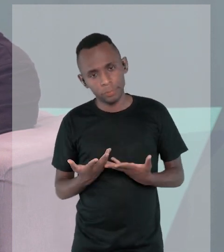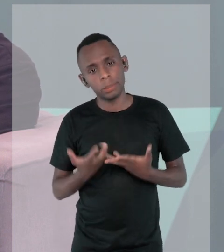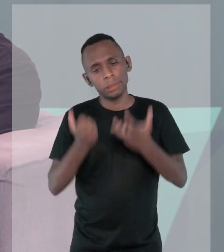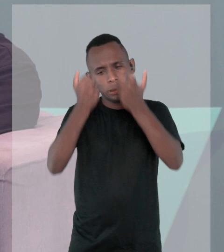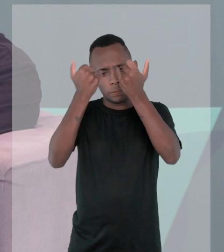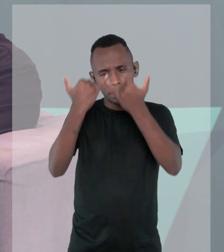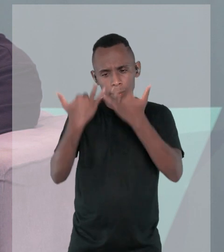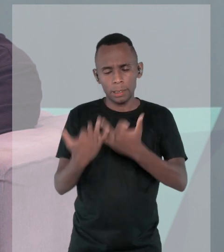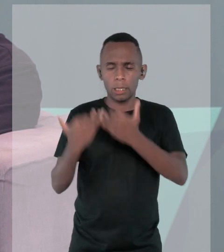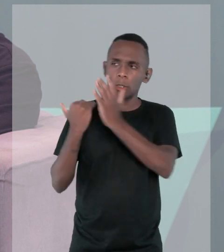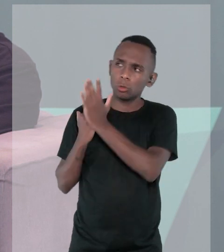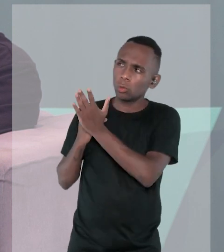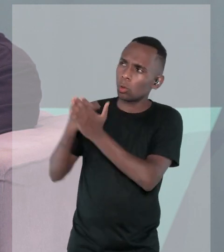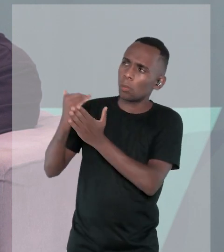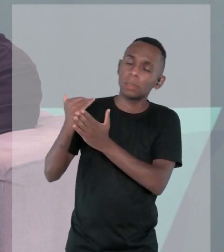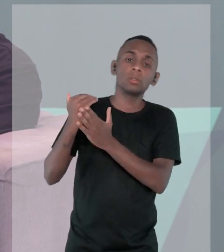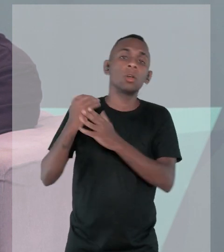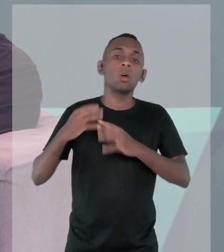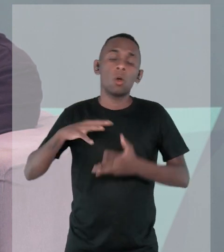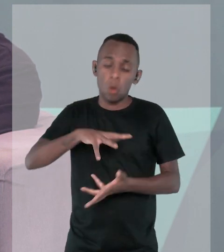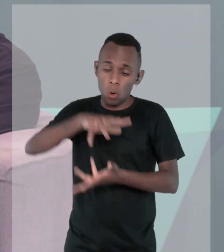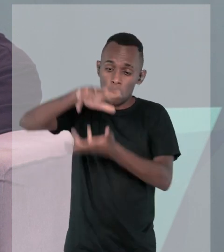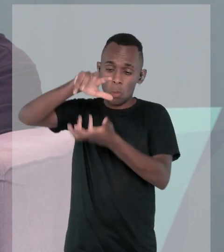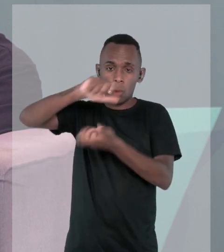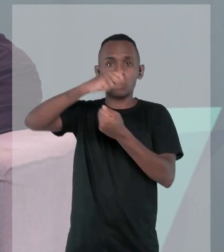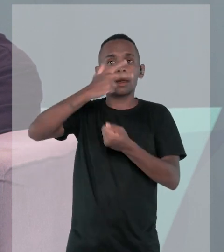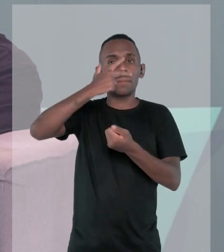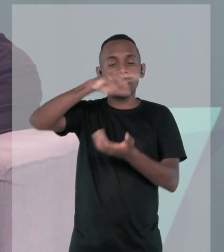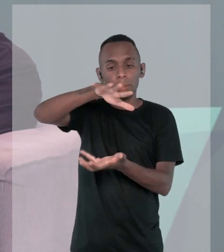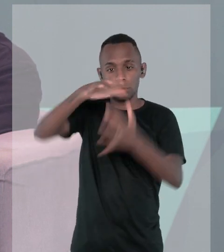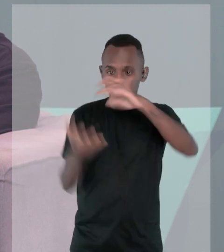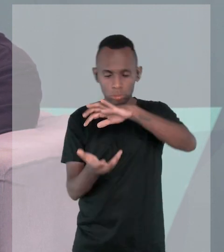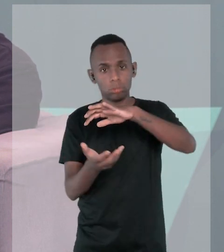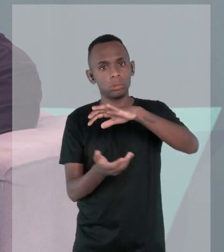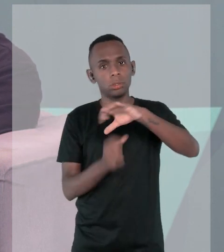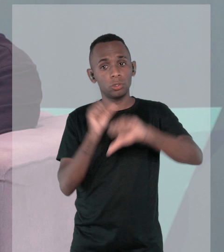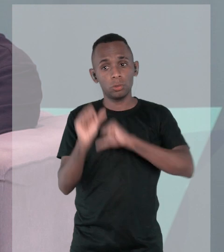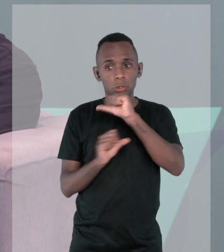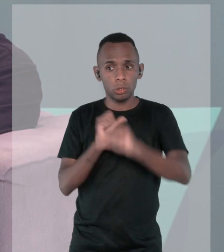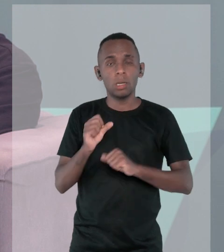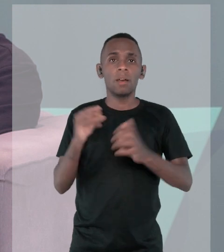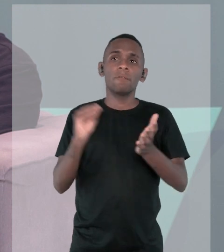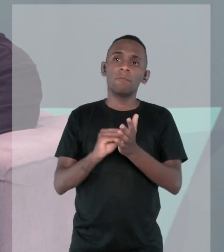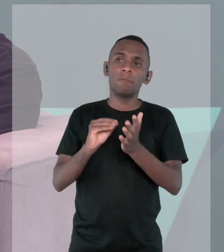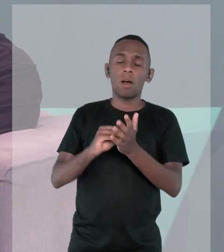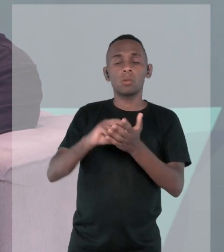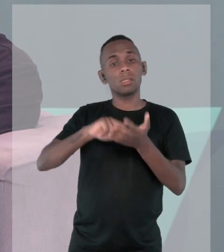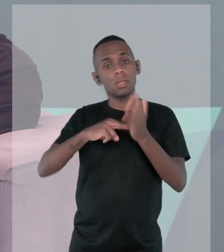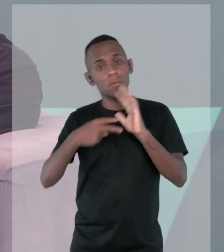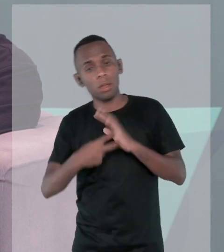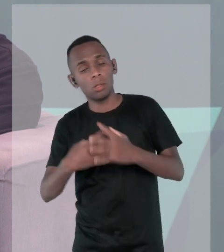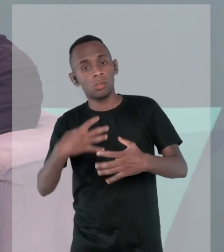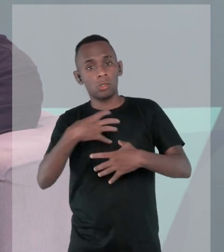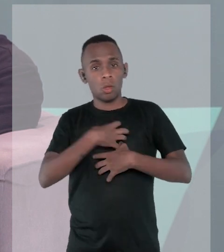falando no início, né, no mundo que está tão de cabeça para baixo, tão carente de sentidos, a